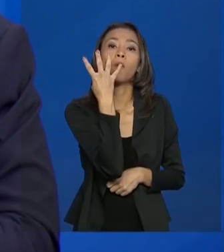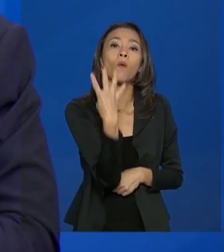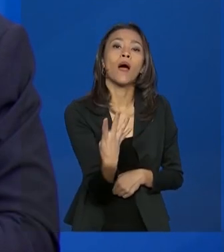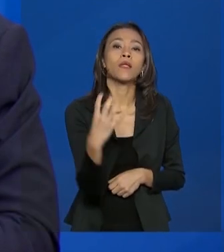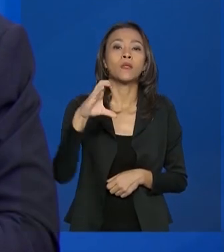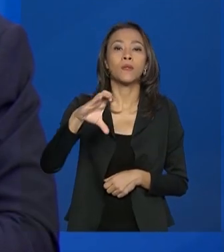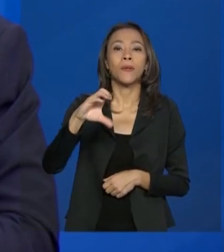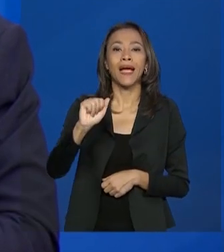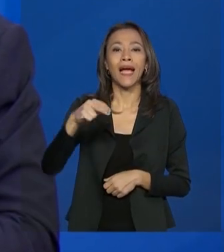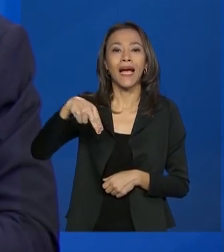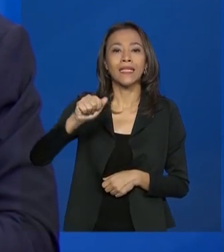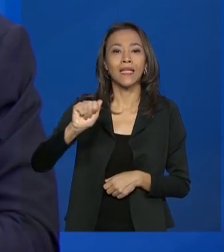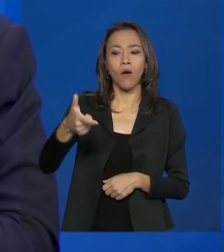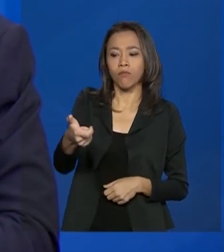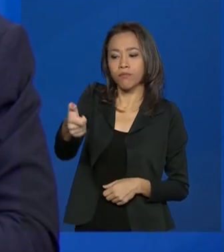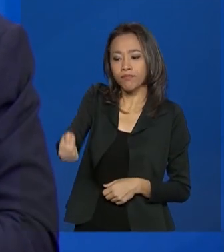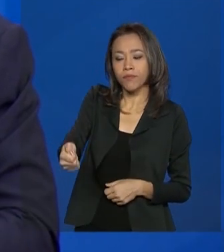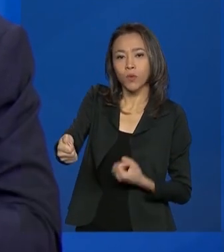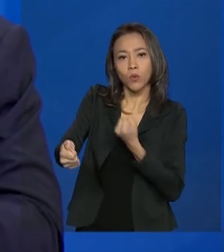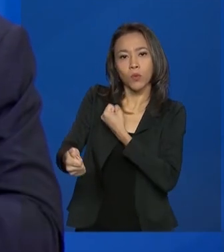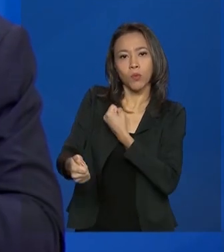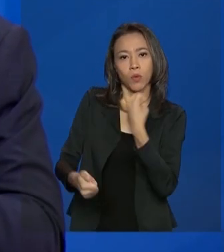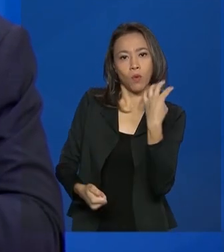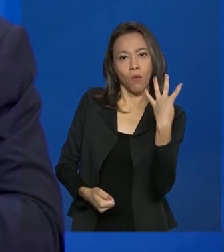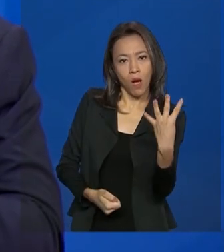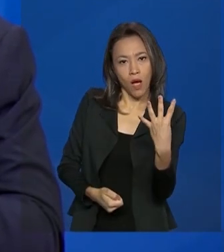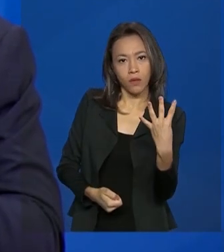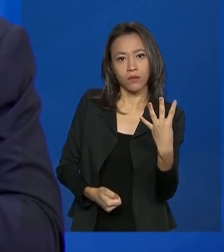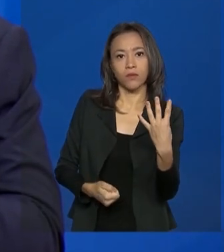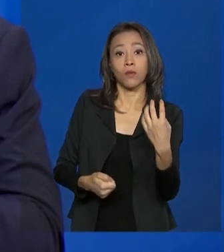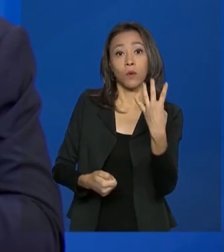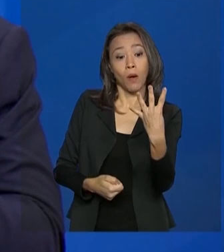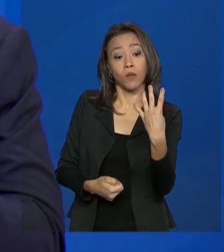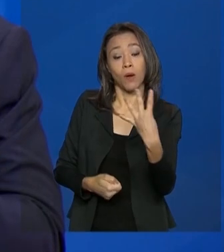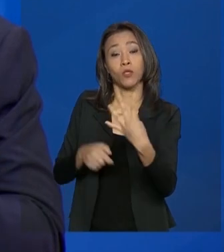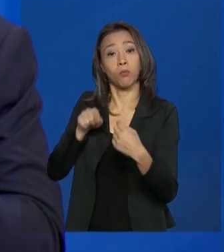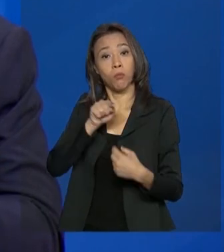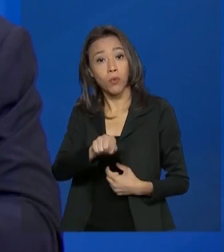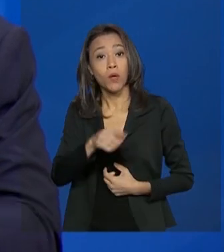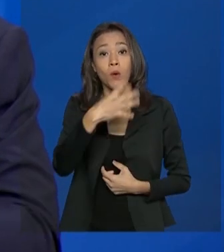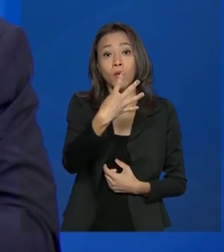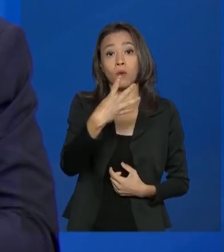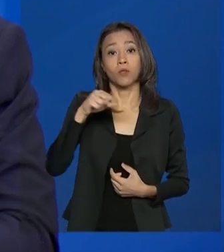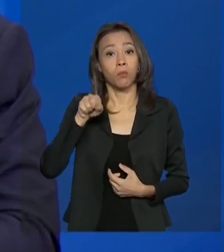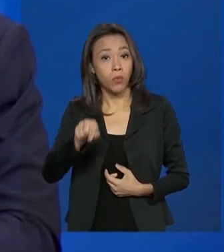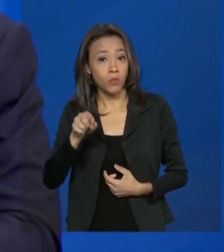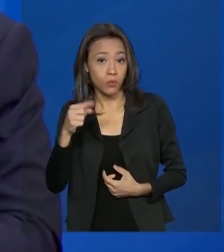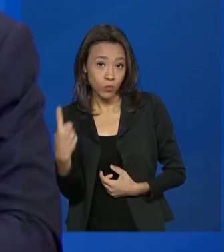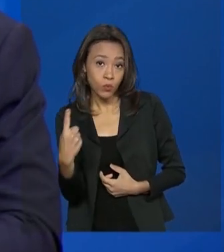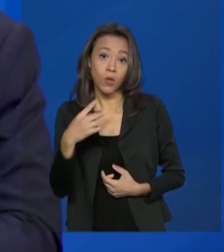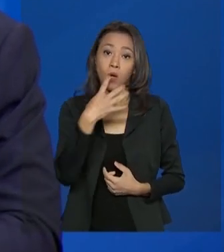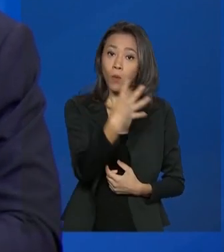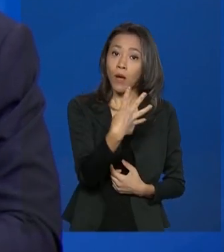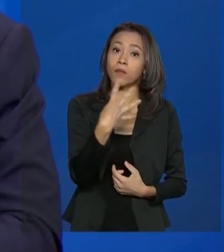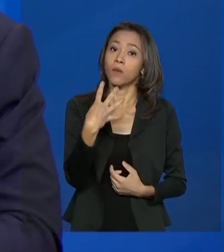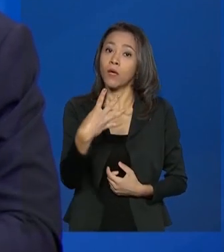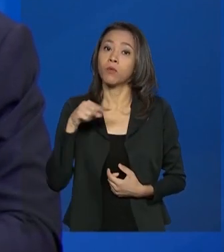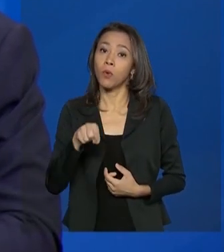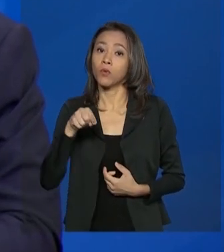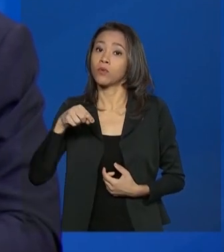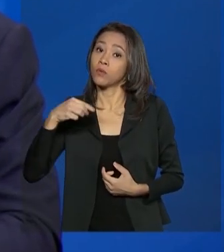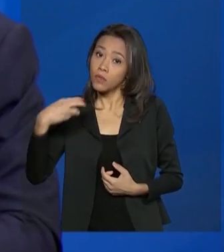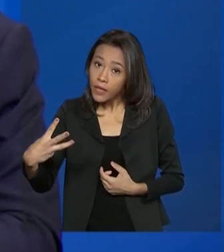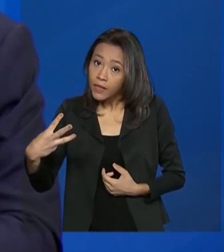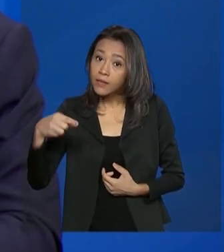cada um. Então, por exemplo, o canal 4 vai ser o 4, 4.1, 4.2, 4.3. Isso é para a TV